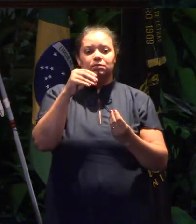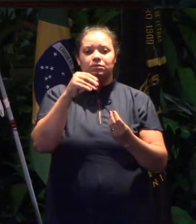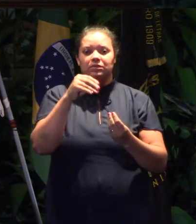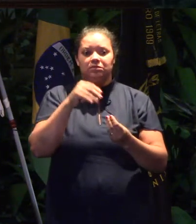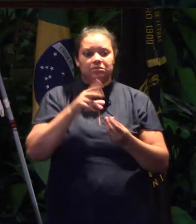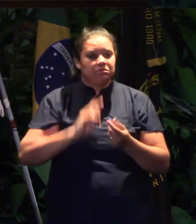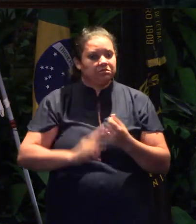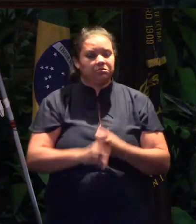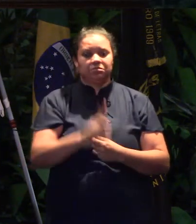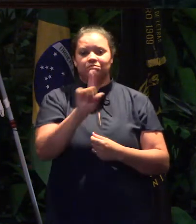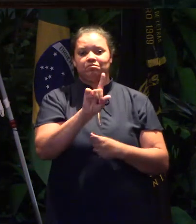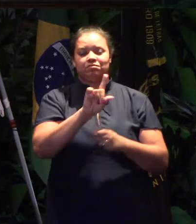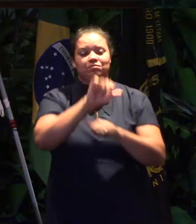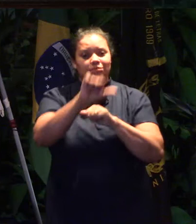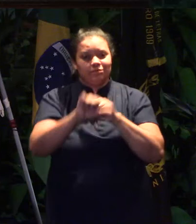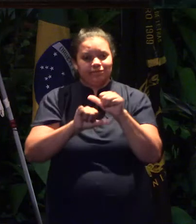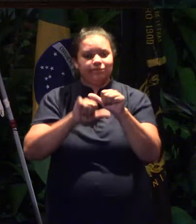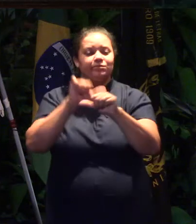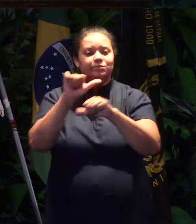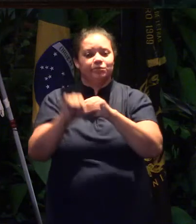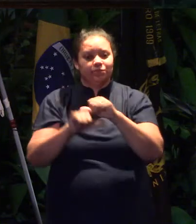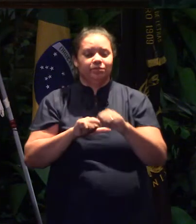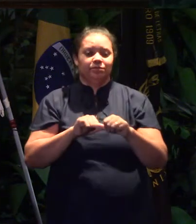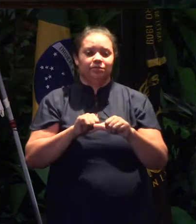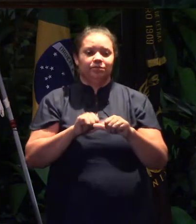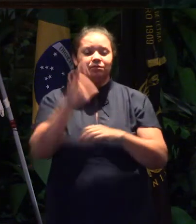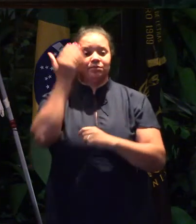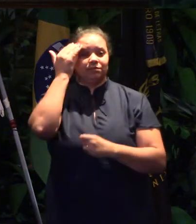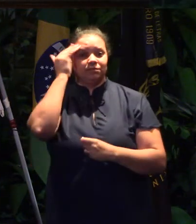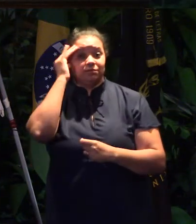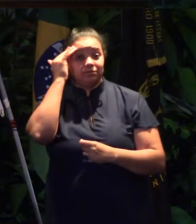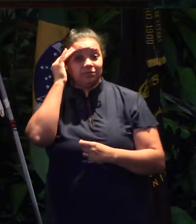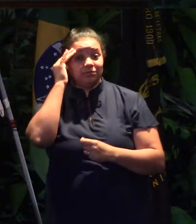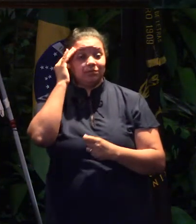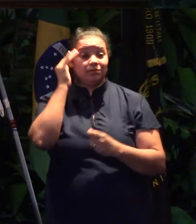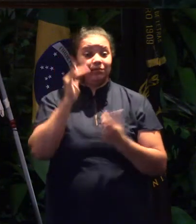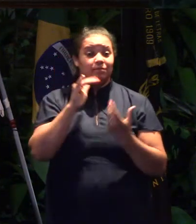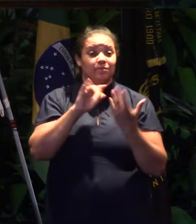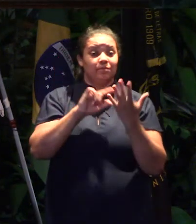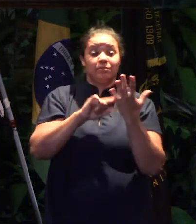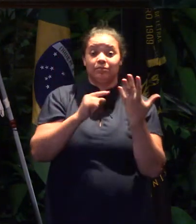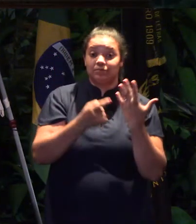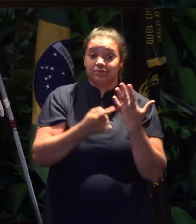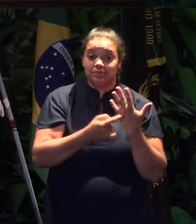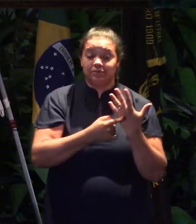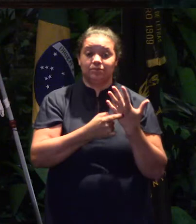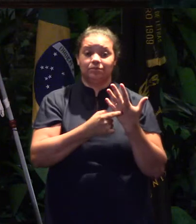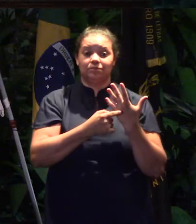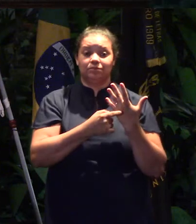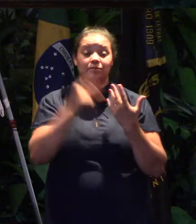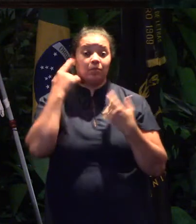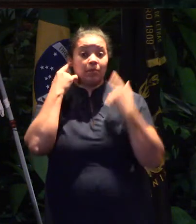permanente. E, desse modo, era fácil para ele compreender a metáfora heraclitiana do rio